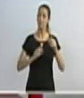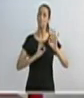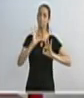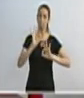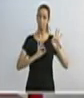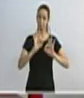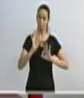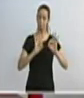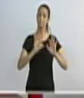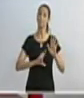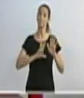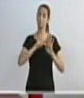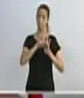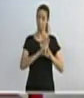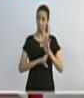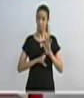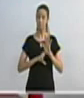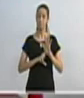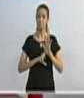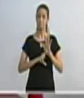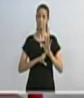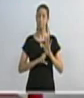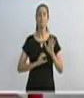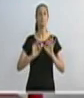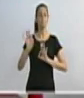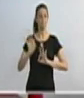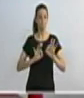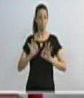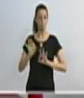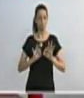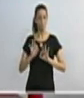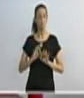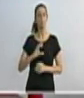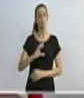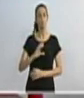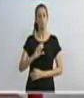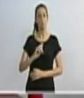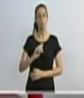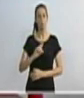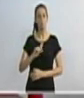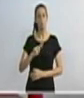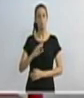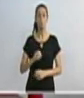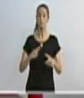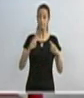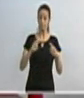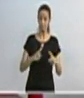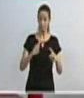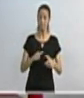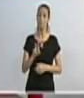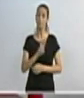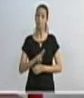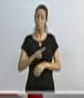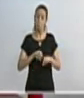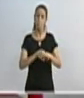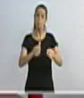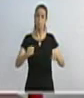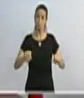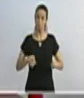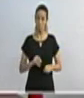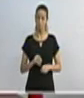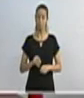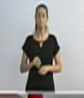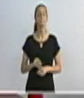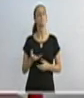da legislação, como a readequação do Código de Zoneamento, uso e ocupação do solo, buscando